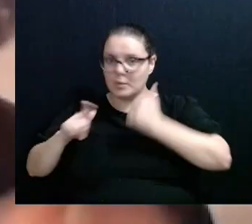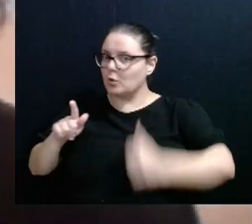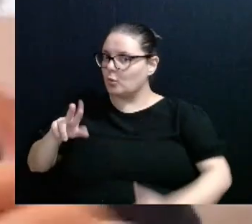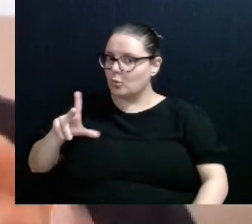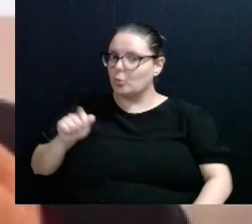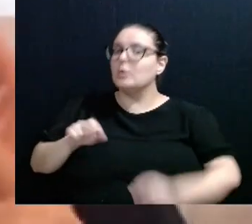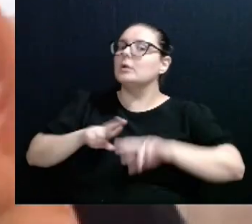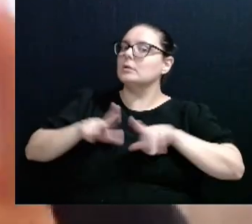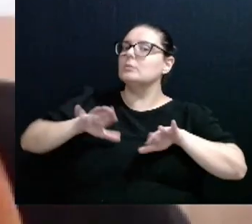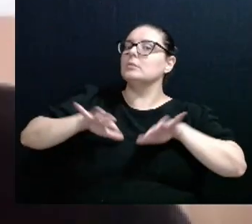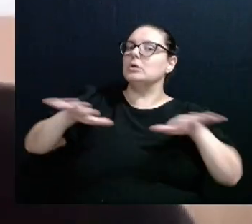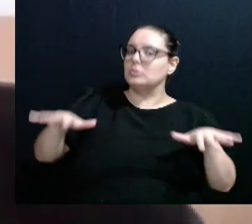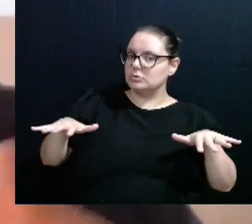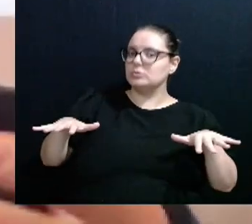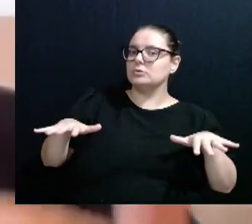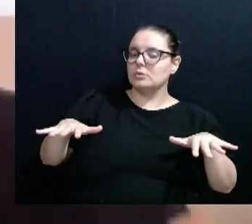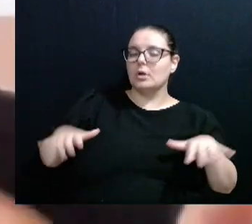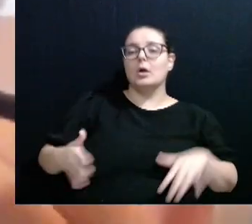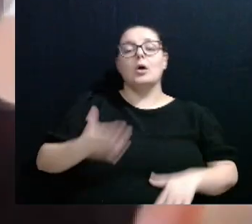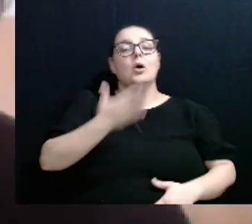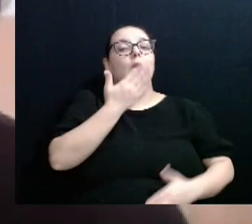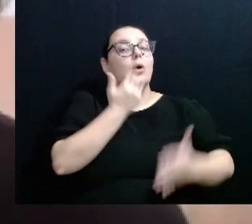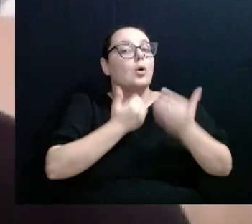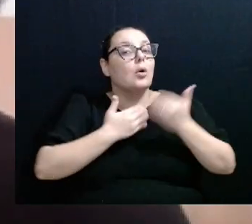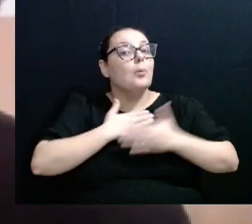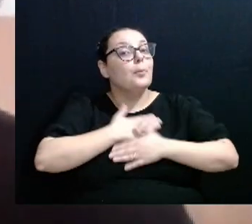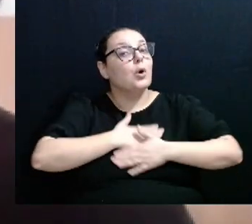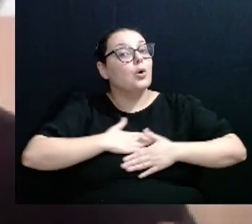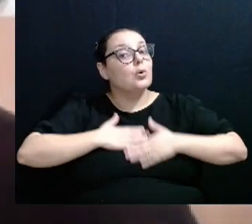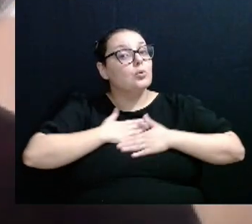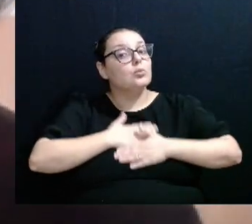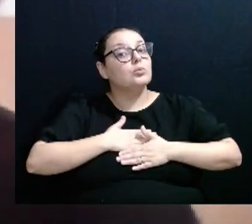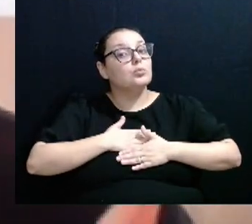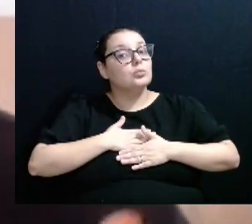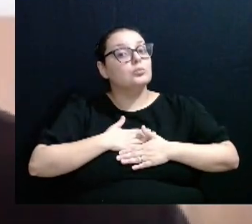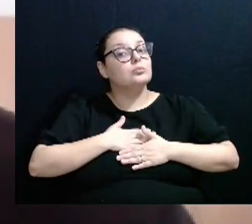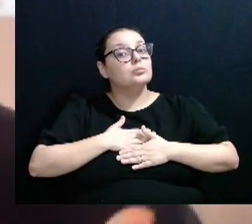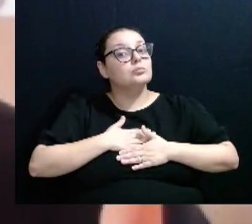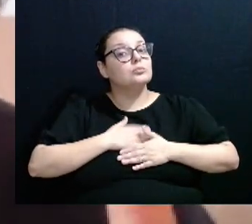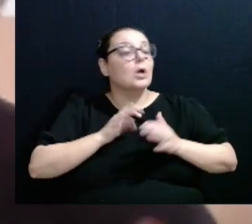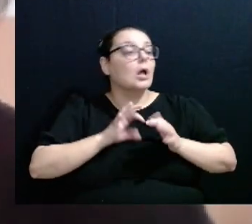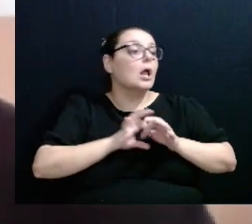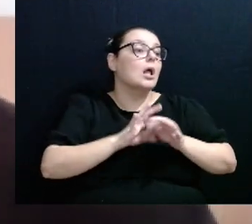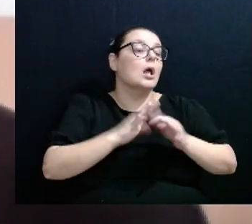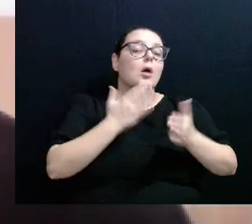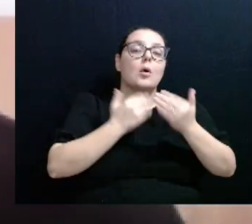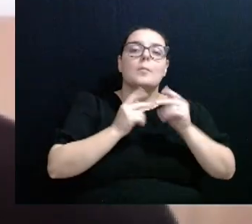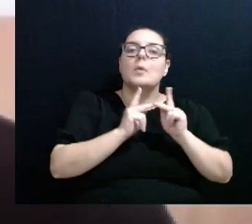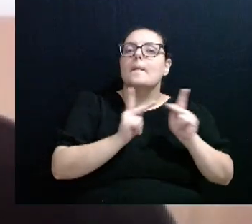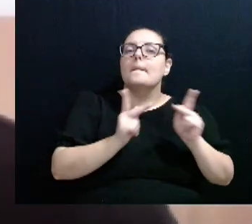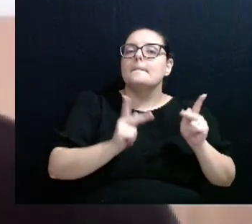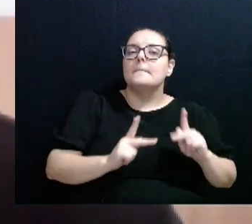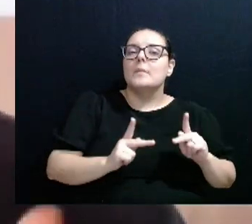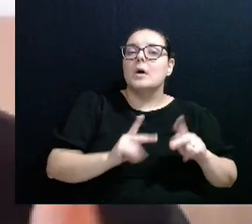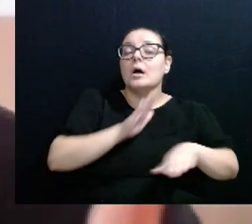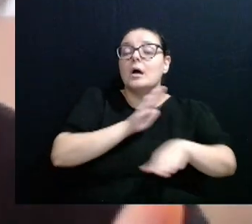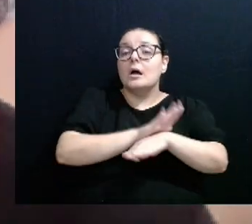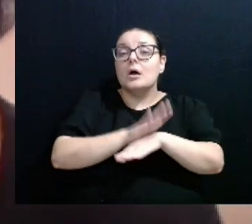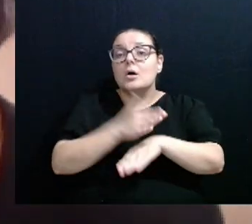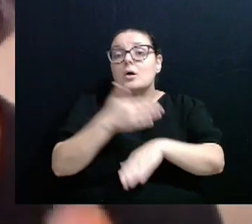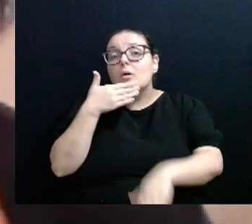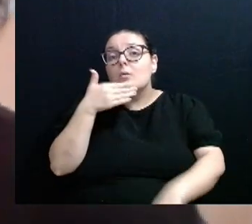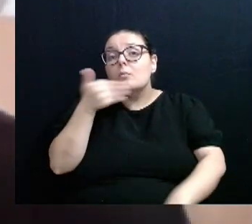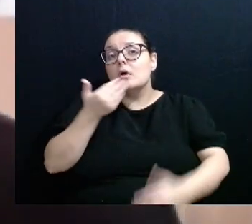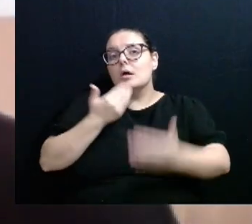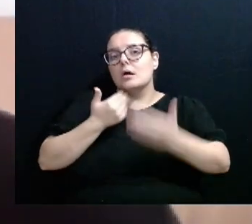aqui. Comer com prazer e se autorizar a comer em paz, ajuda a comer melhor, ajuda a comer